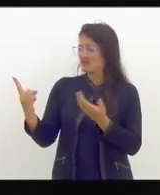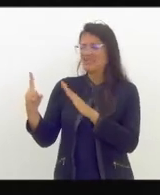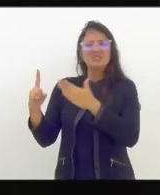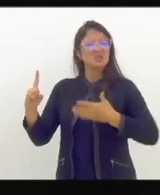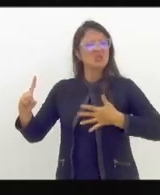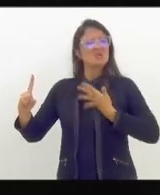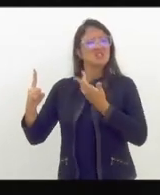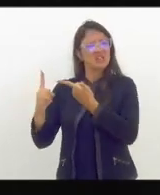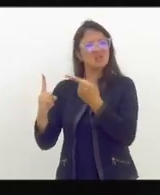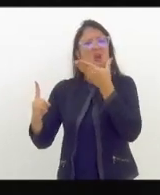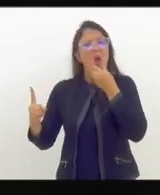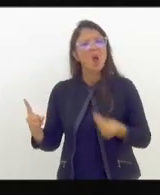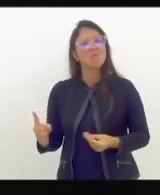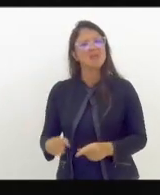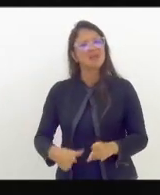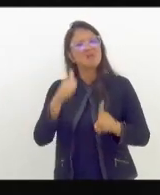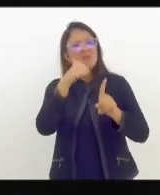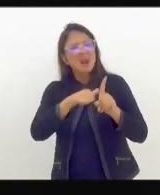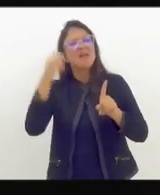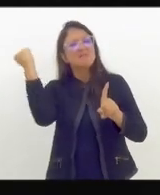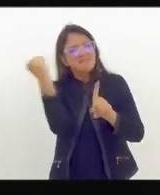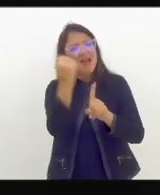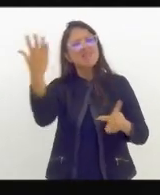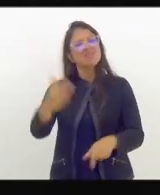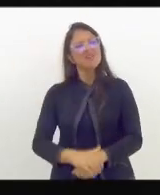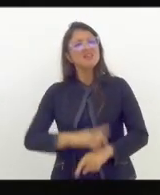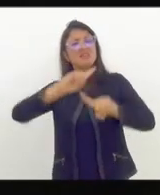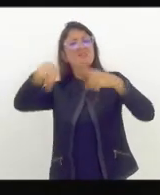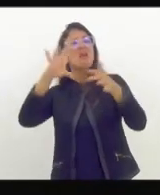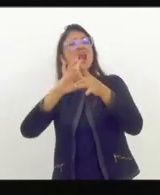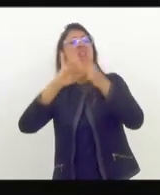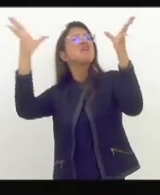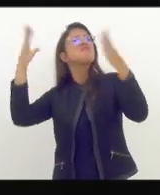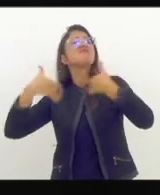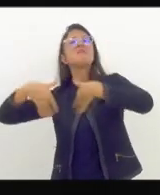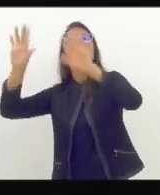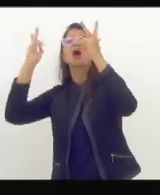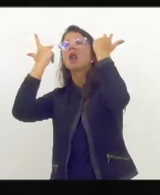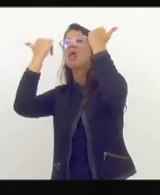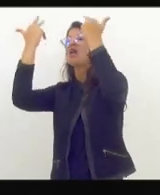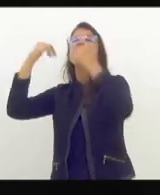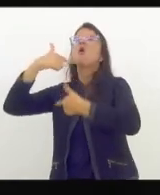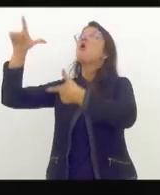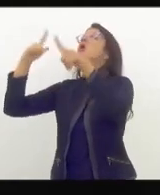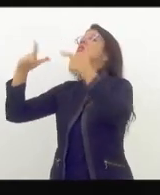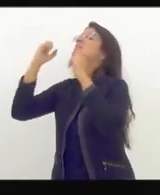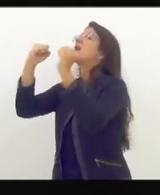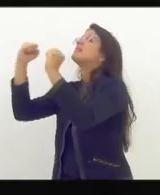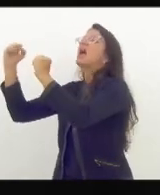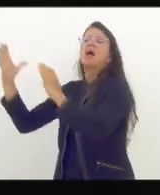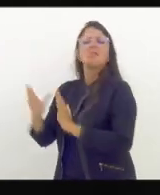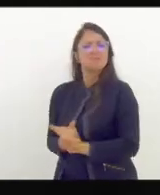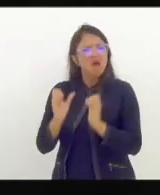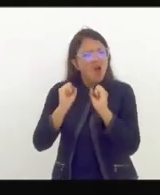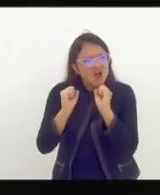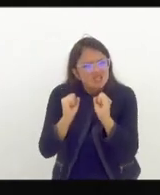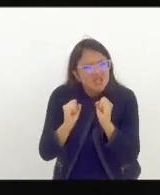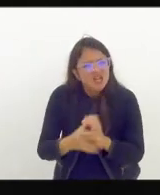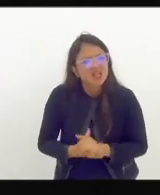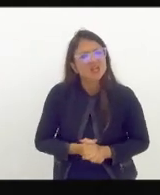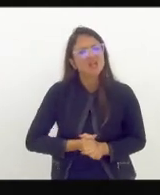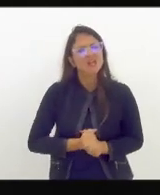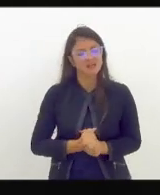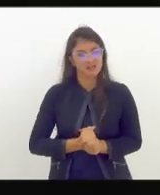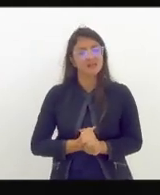de uma mulher e fica ileso, em liberdade, pronto para matar outras, porque é o que vai acontecer. Até tomarem